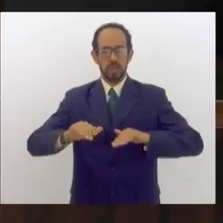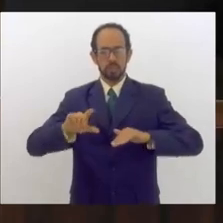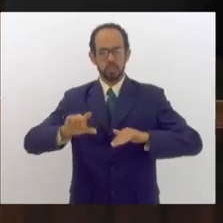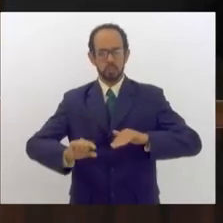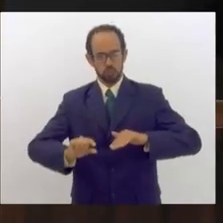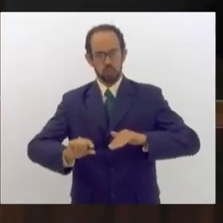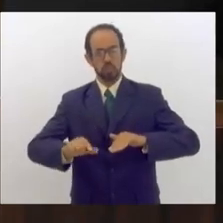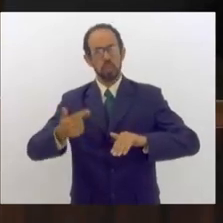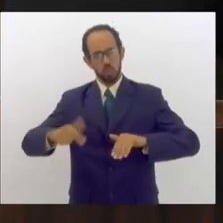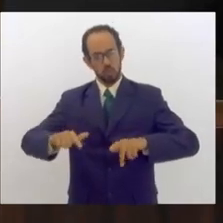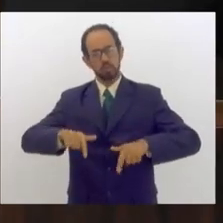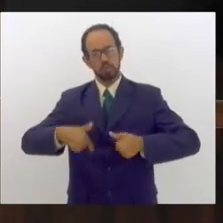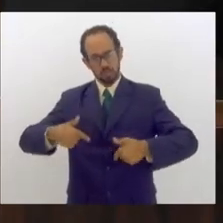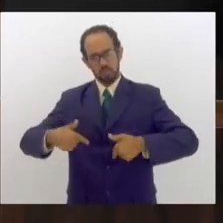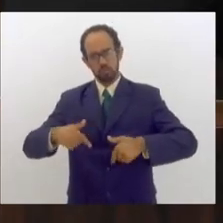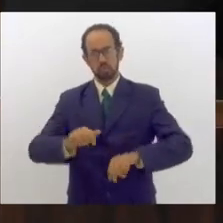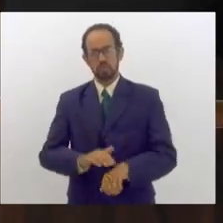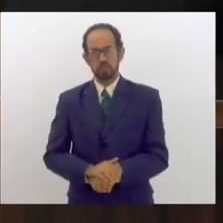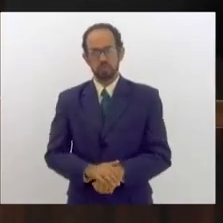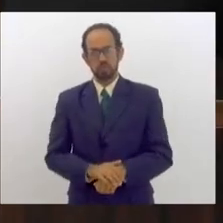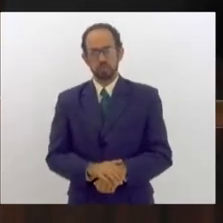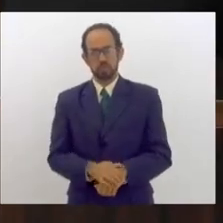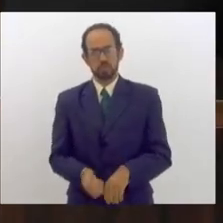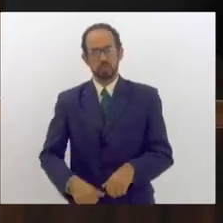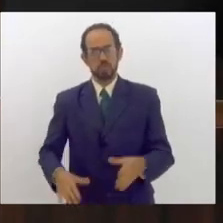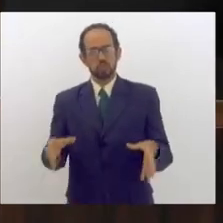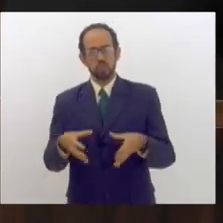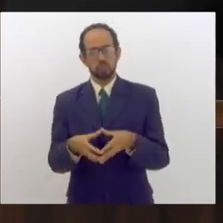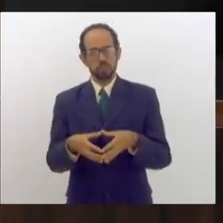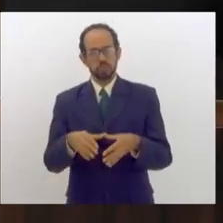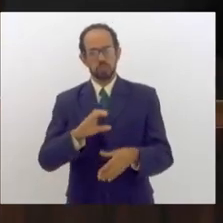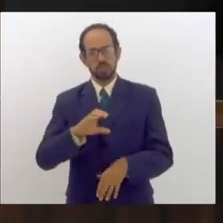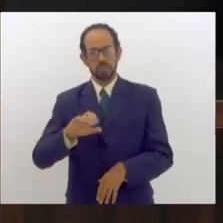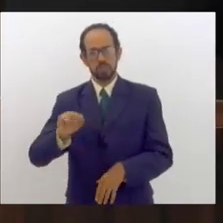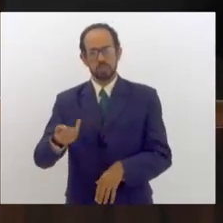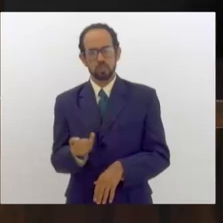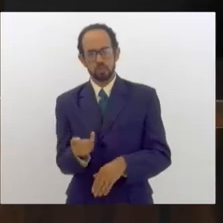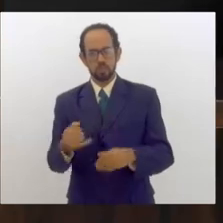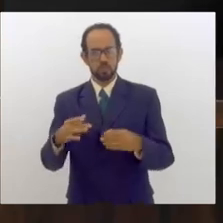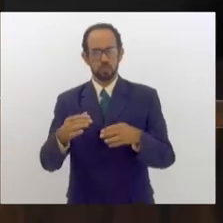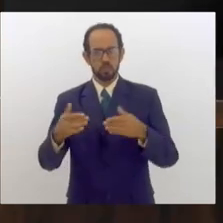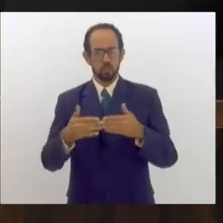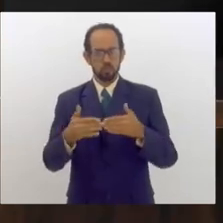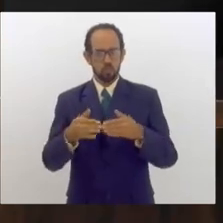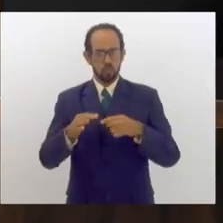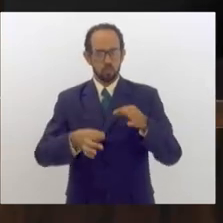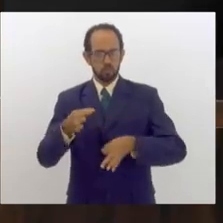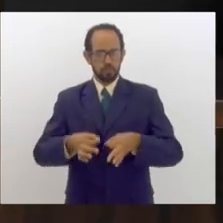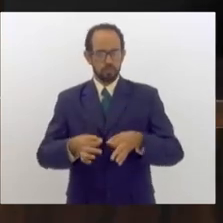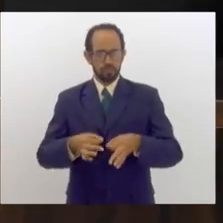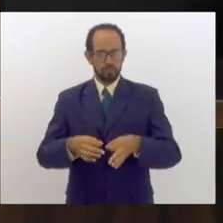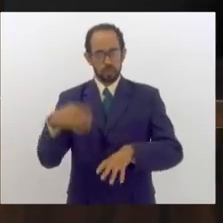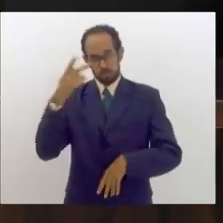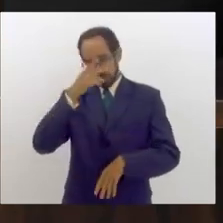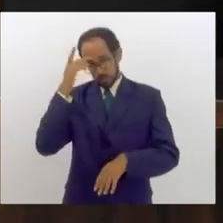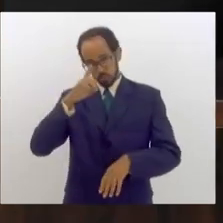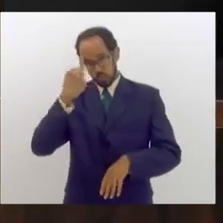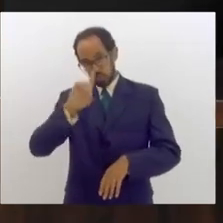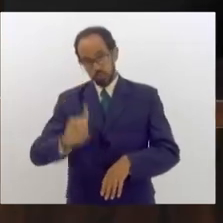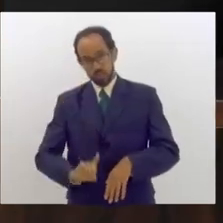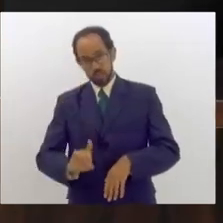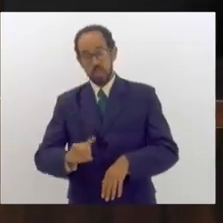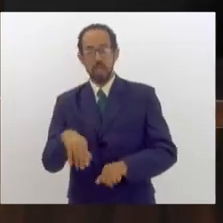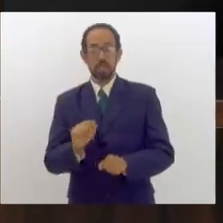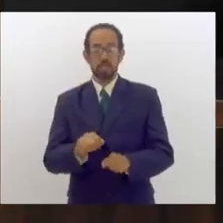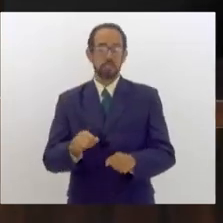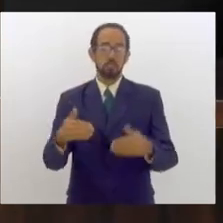e dá outras providências pareceres das comissões constituições e justiça pela juridicidade da pessoa com deficiência favorável